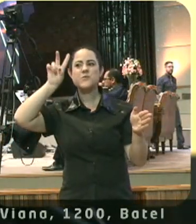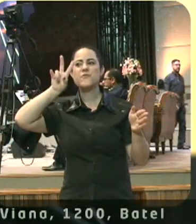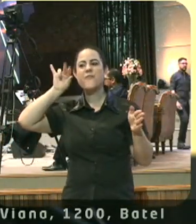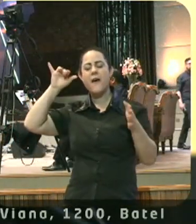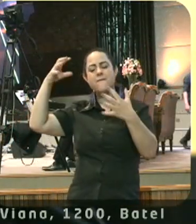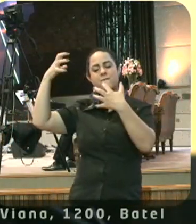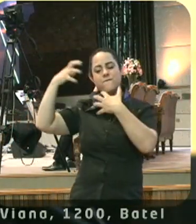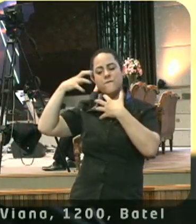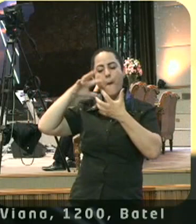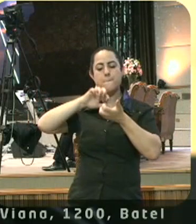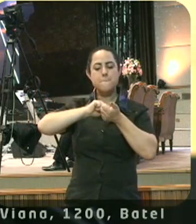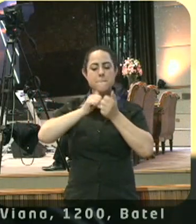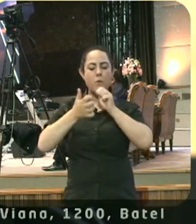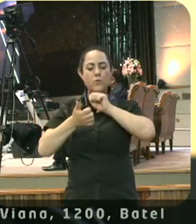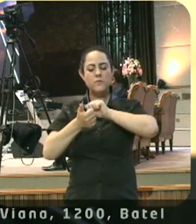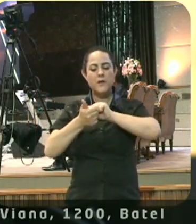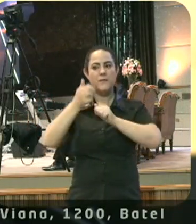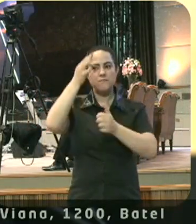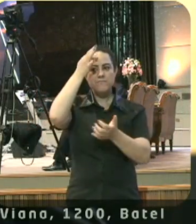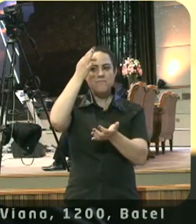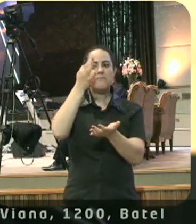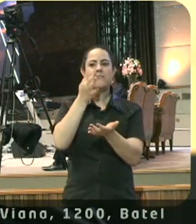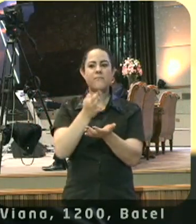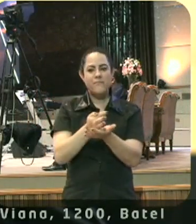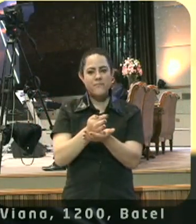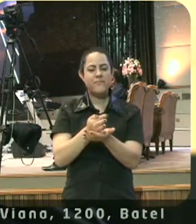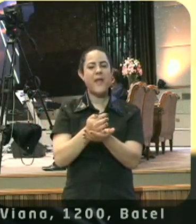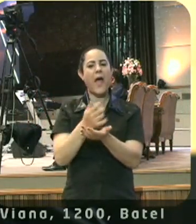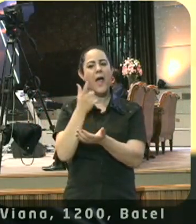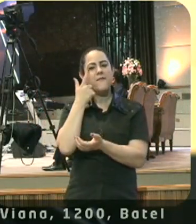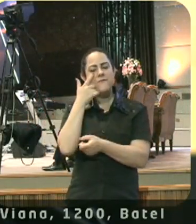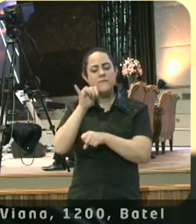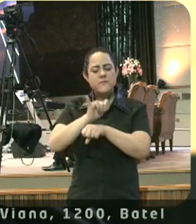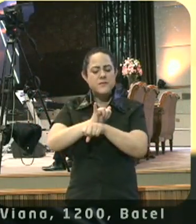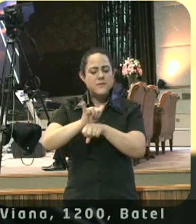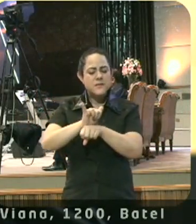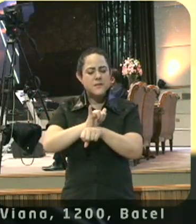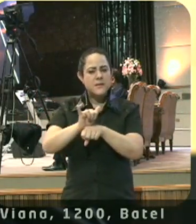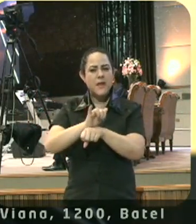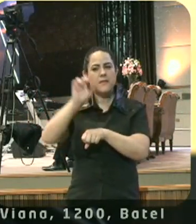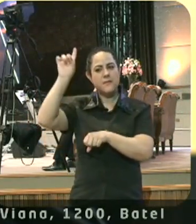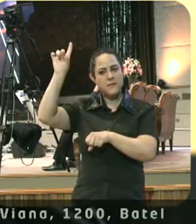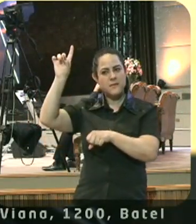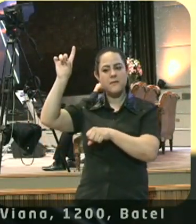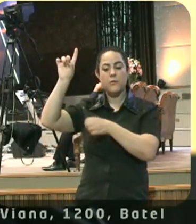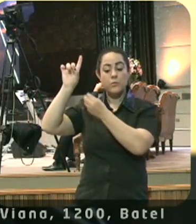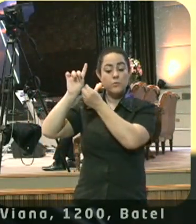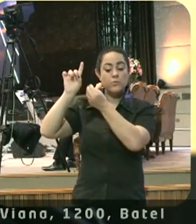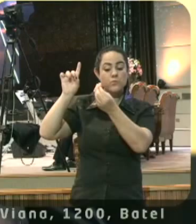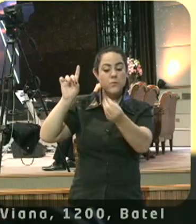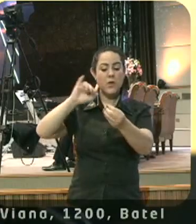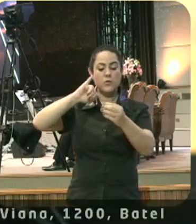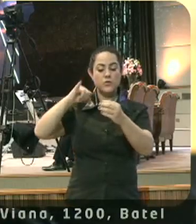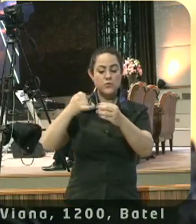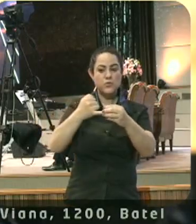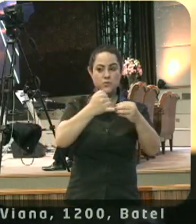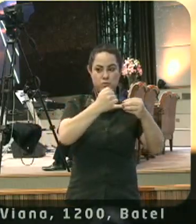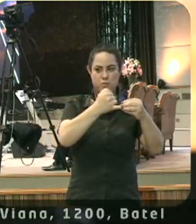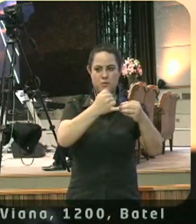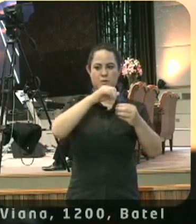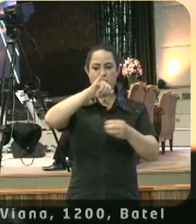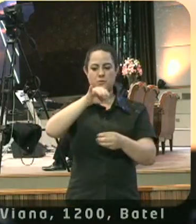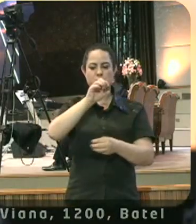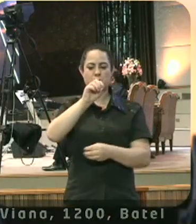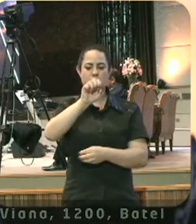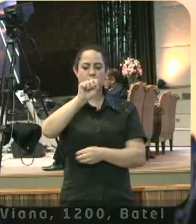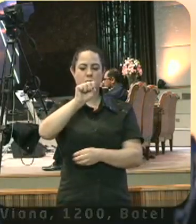trabalhando a nossa fé. E aí a gente olhou para a estratégia que Deus deu para Josué, de fazer ordem unida